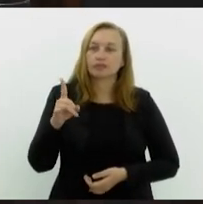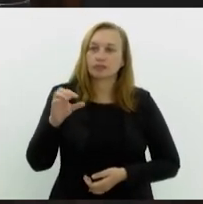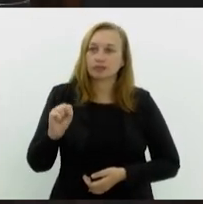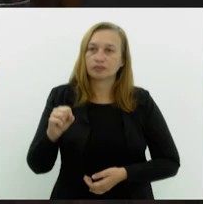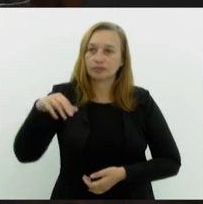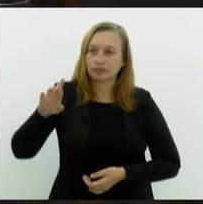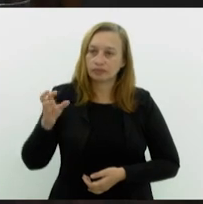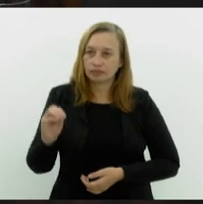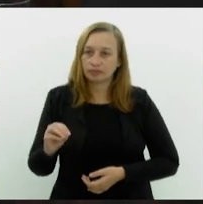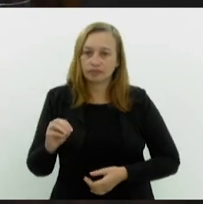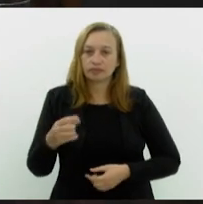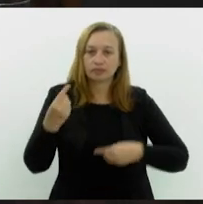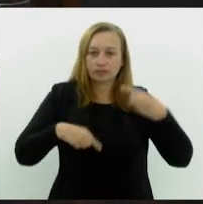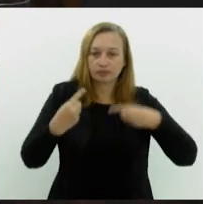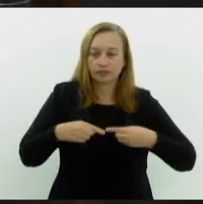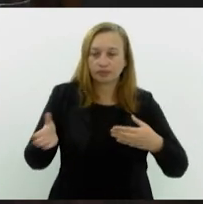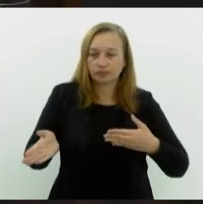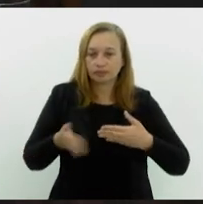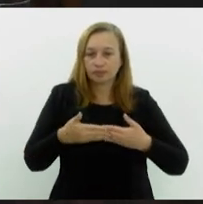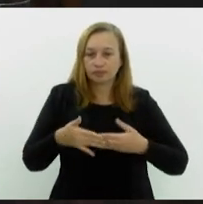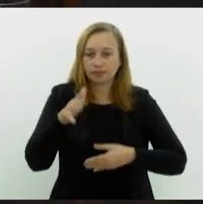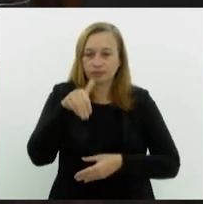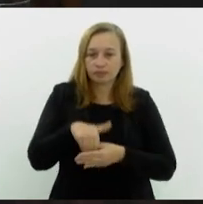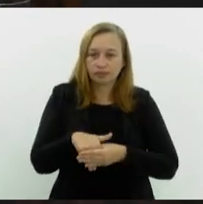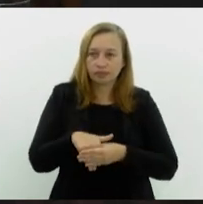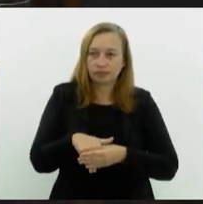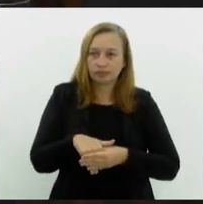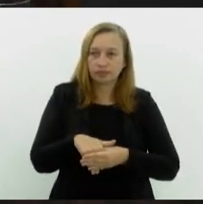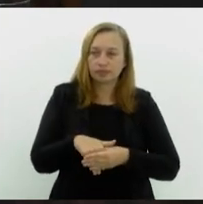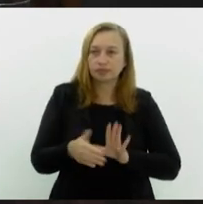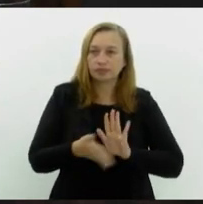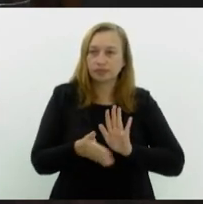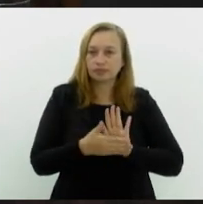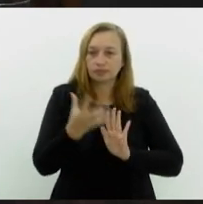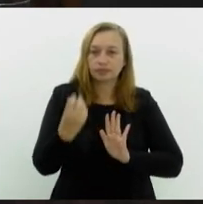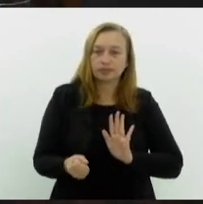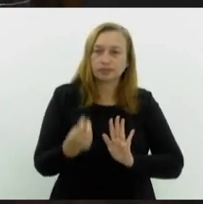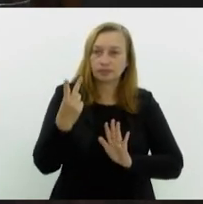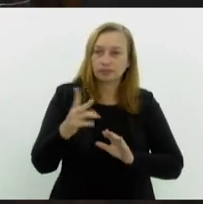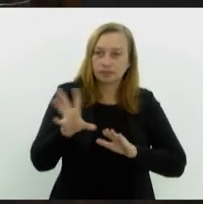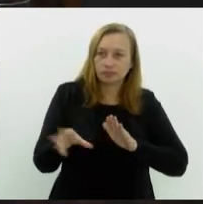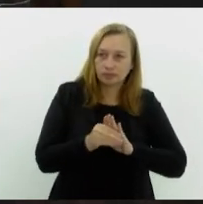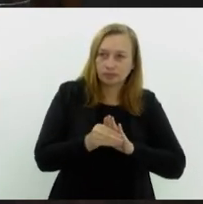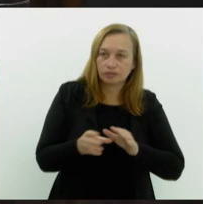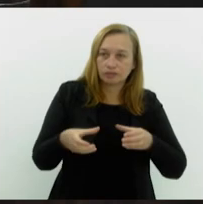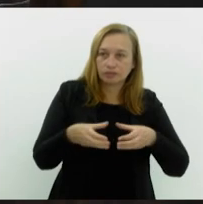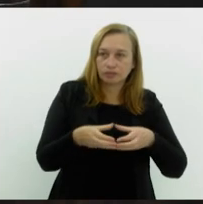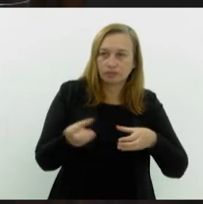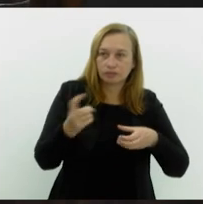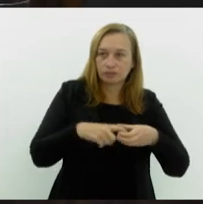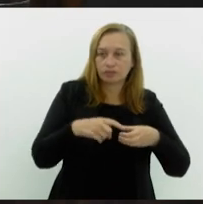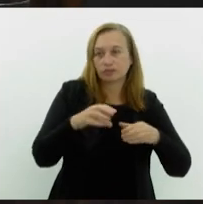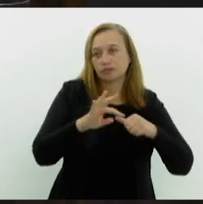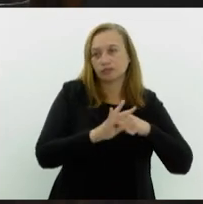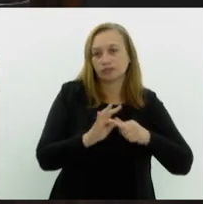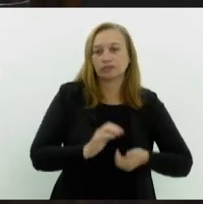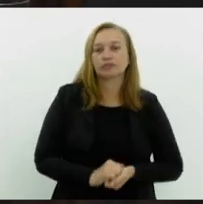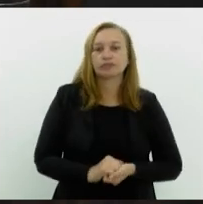Macedo. Em discussão, não havendo quem queira discutir, encerrada a discussão, a presente proposta recebeu duas emendas e retorna às